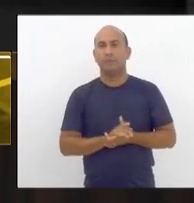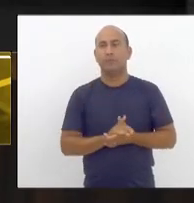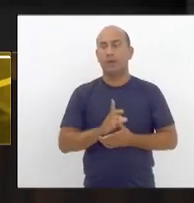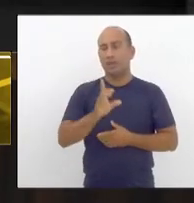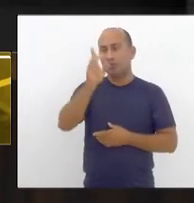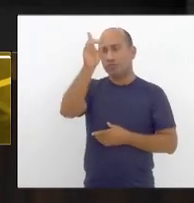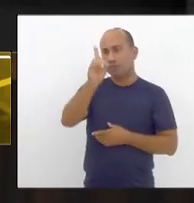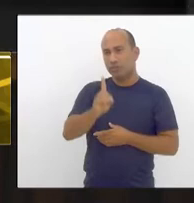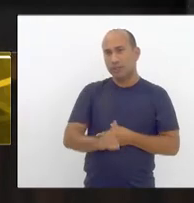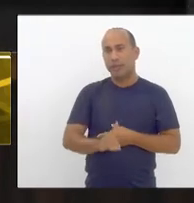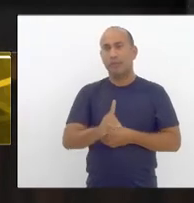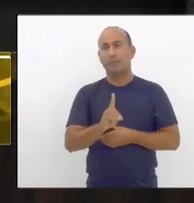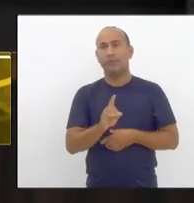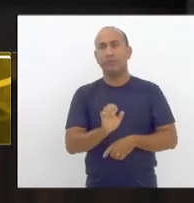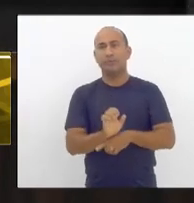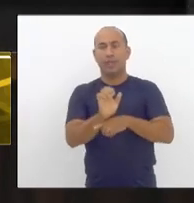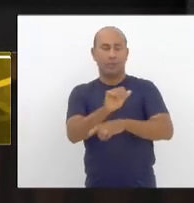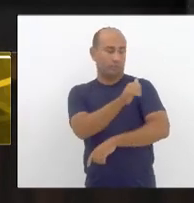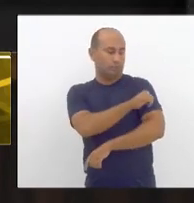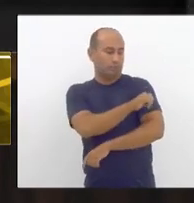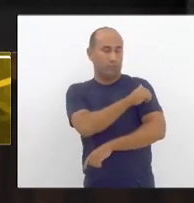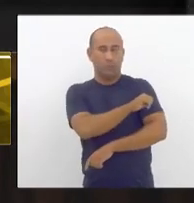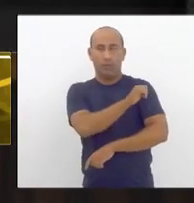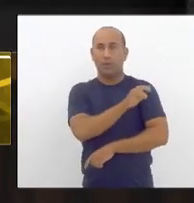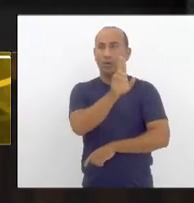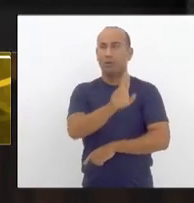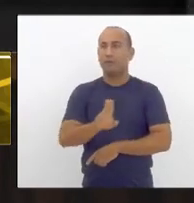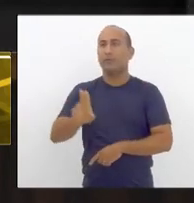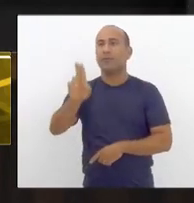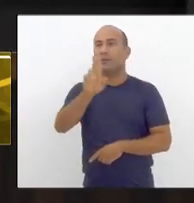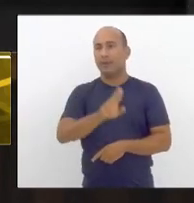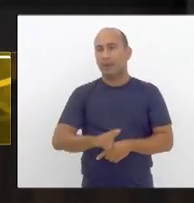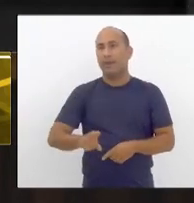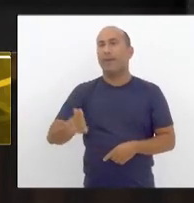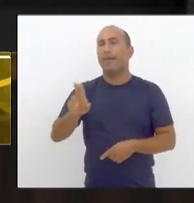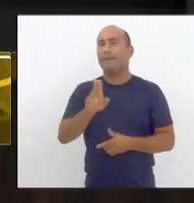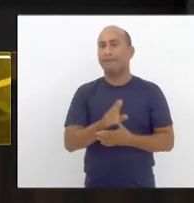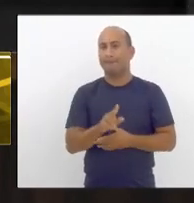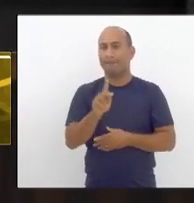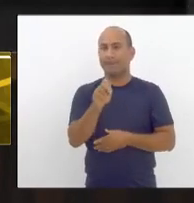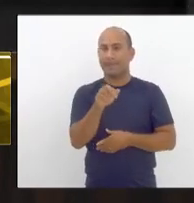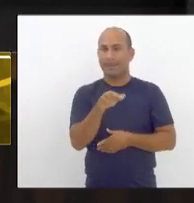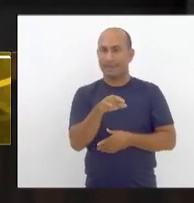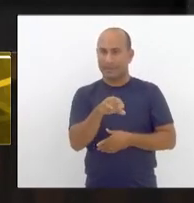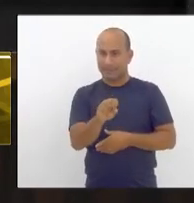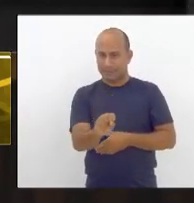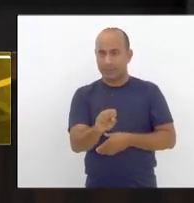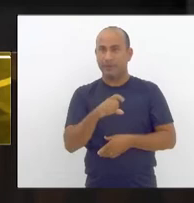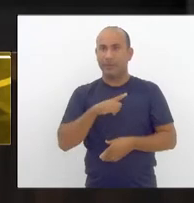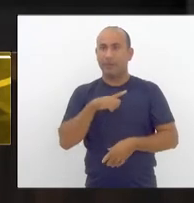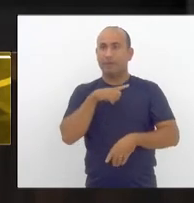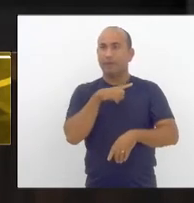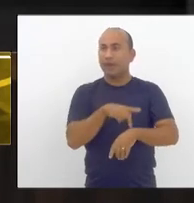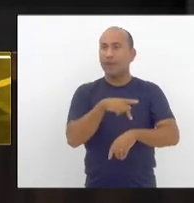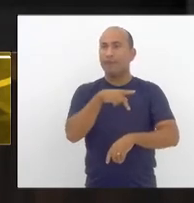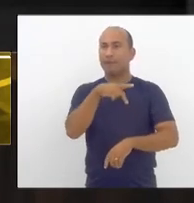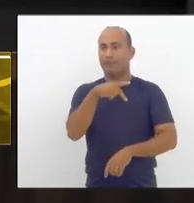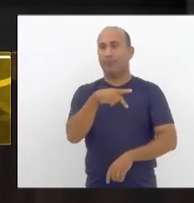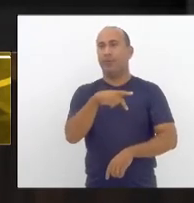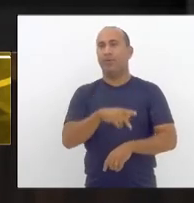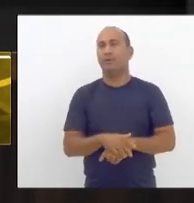do Estado do Rio de Janeiro e pela Universidade de Paris realizou o pós-graduação e direito